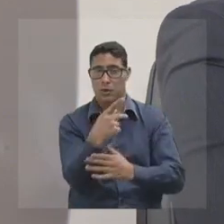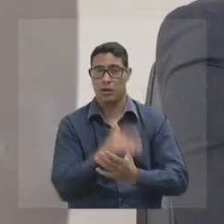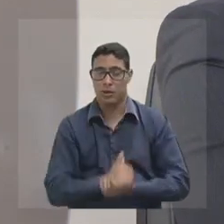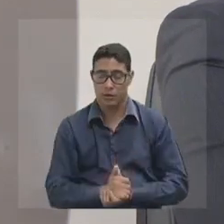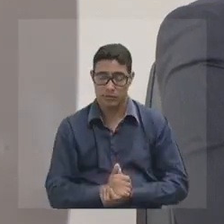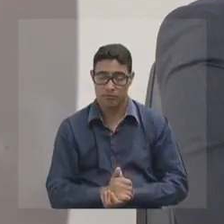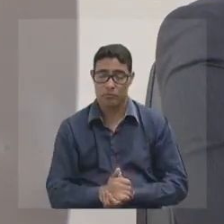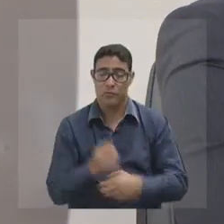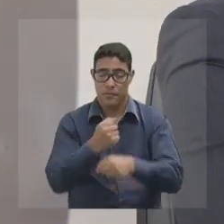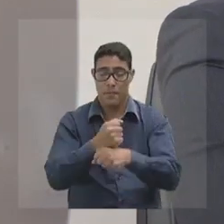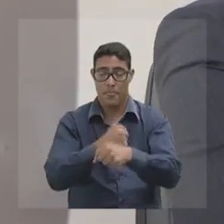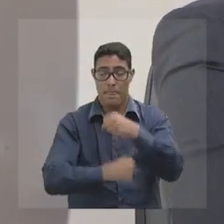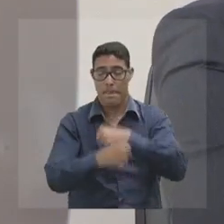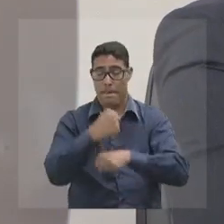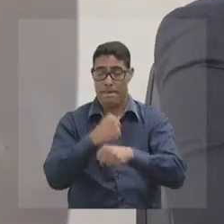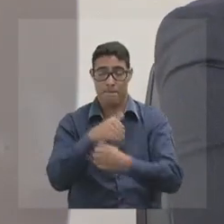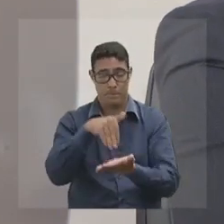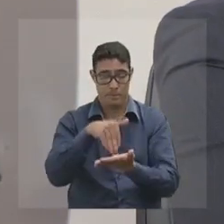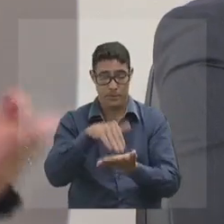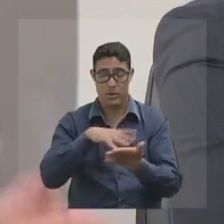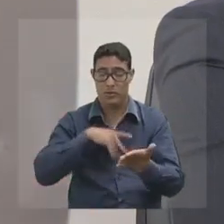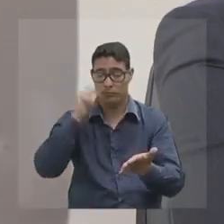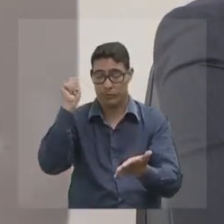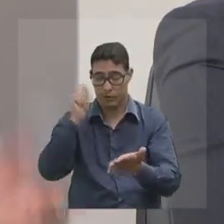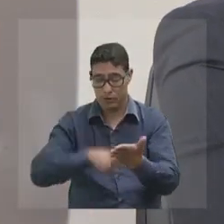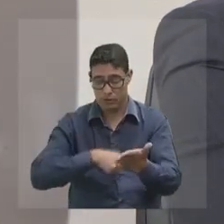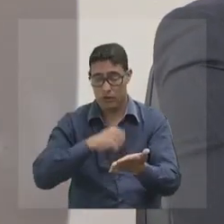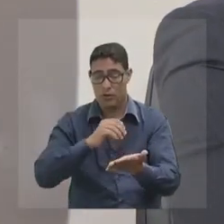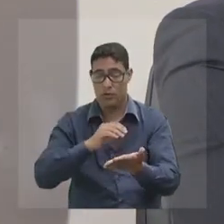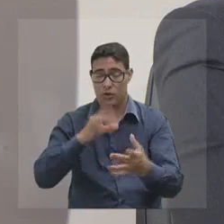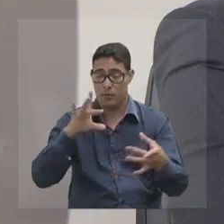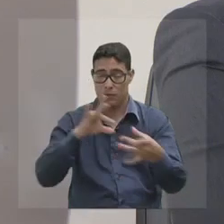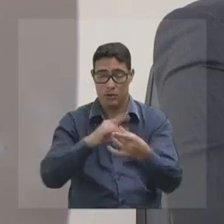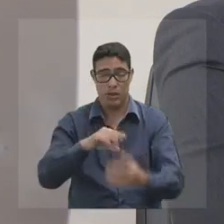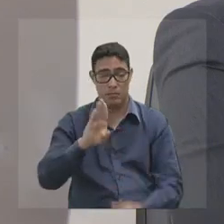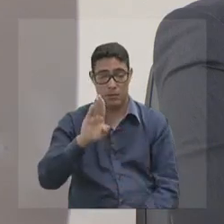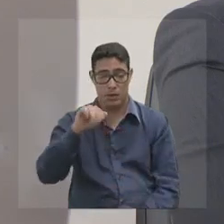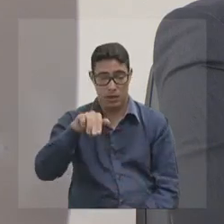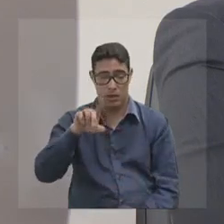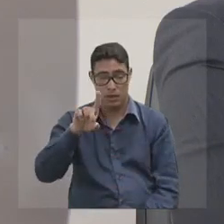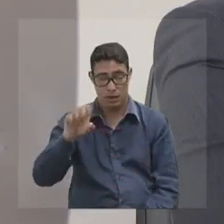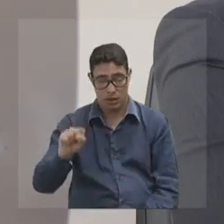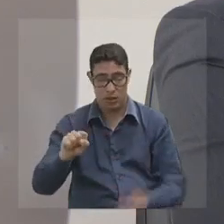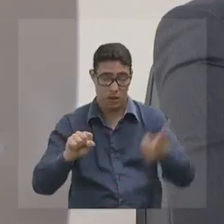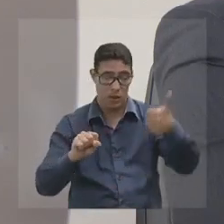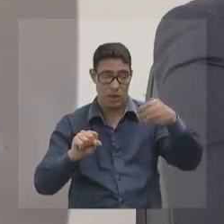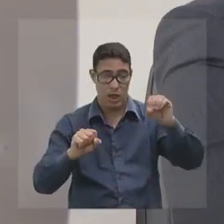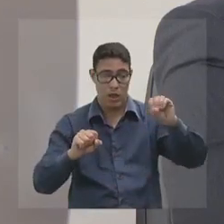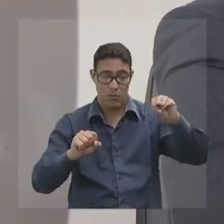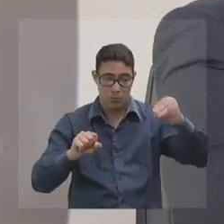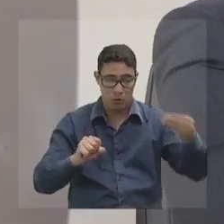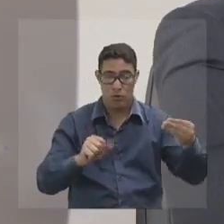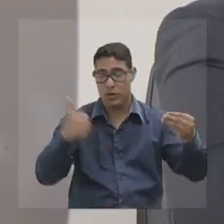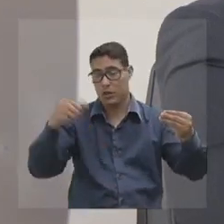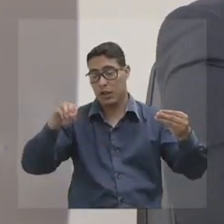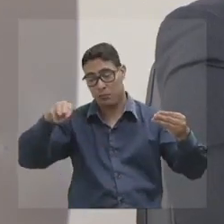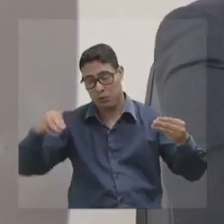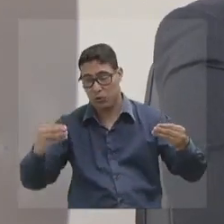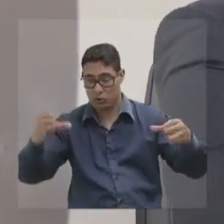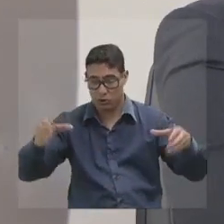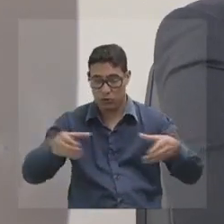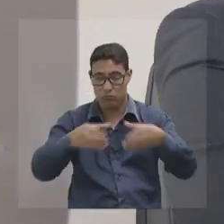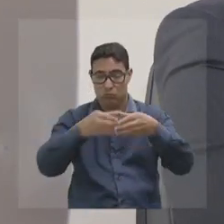do ano passado assinamos uma parceria com Ben 10 milhões do Ben 10 10 milhões nossos Estamos também